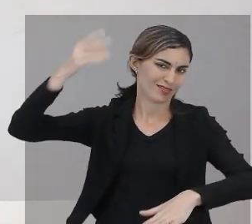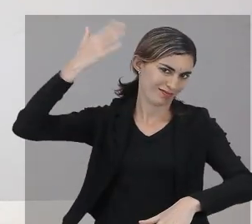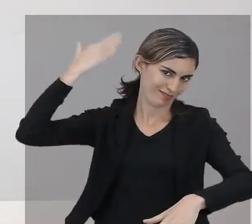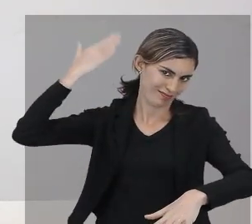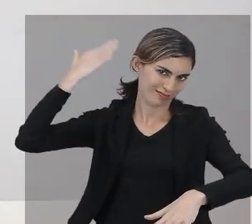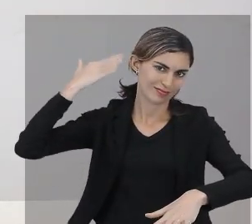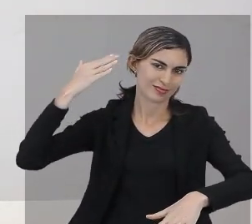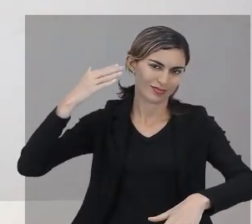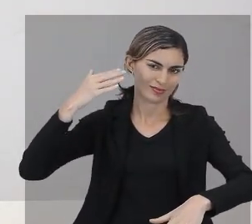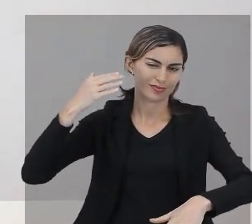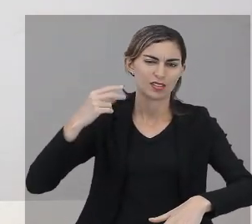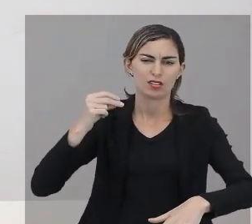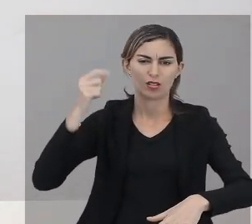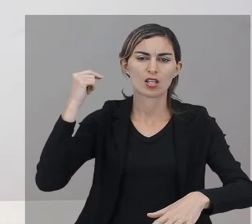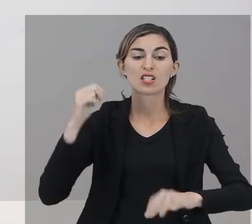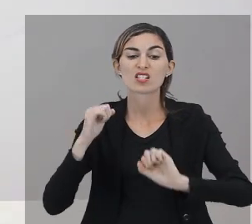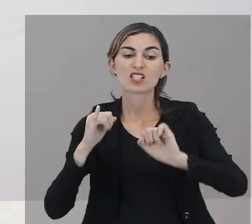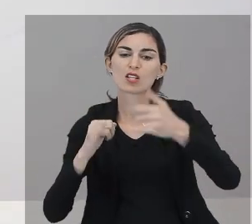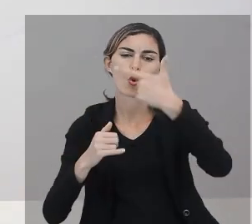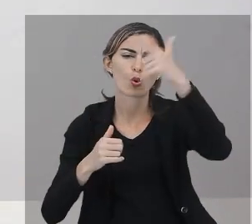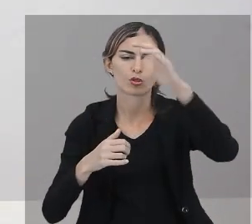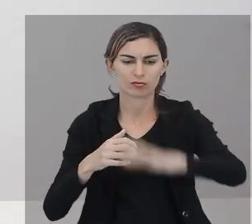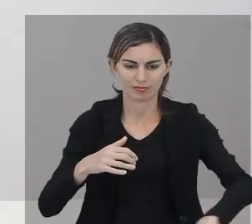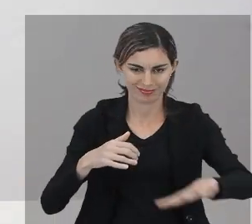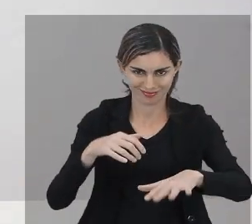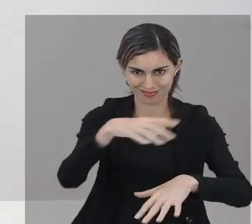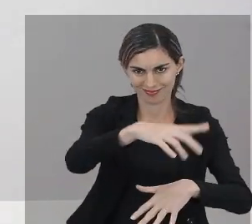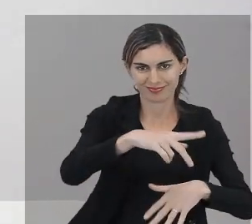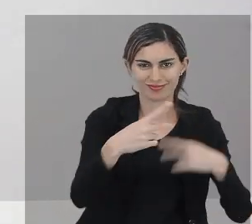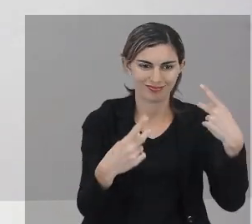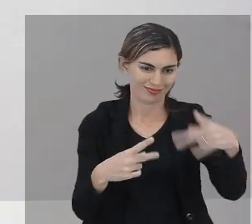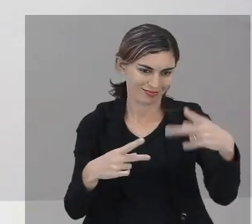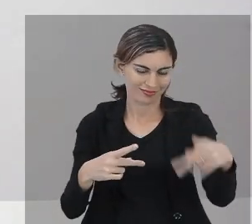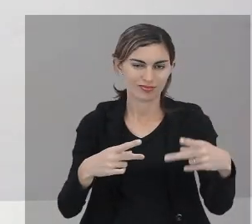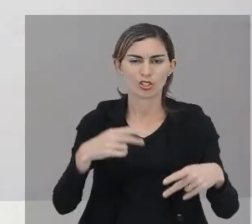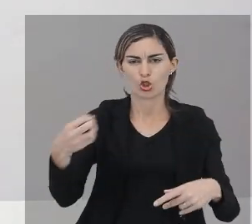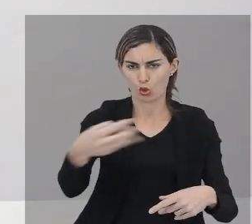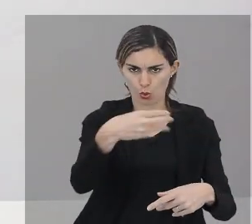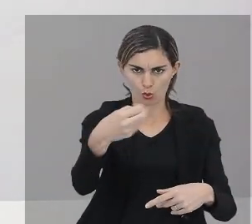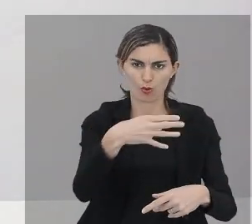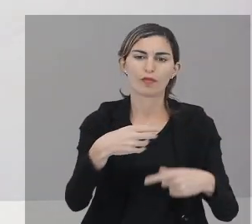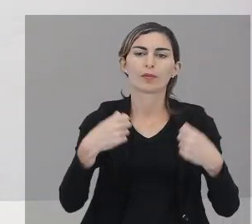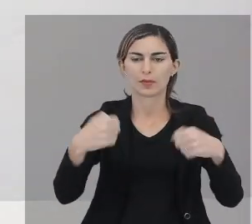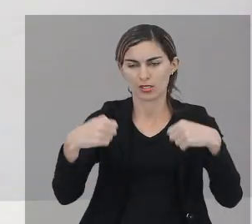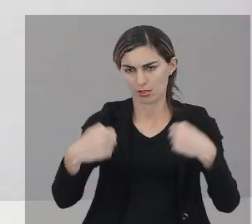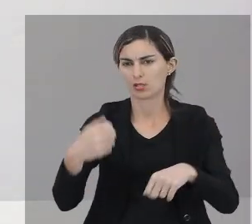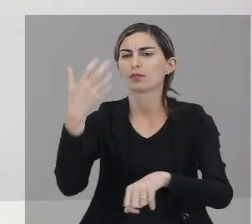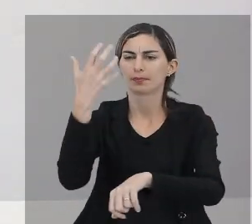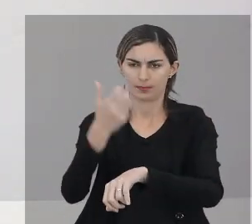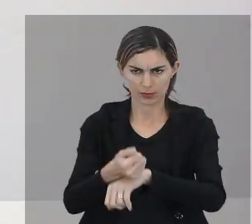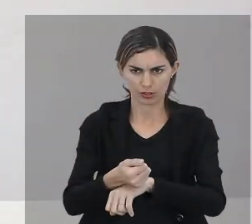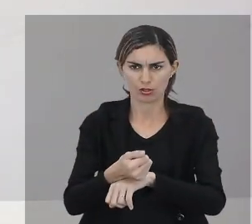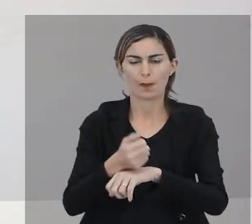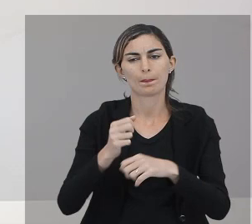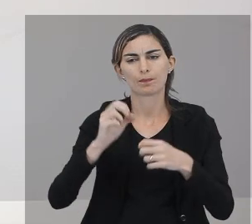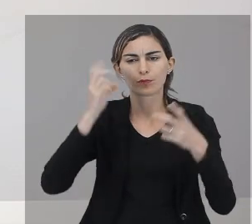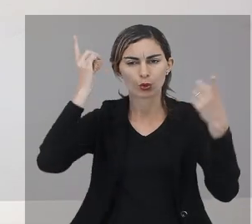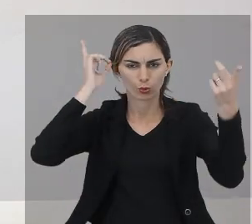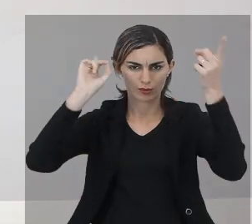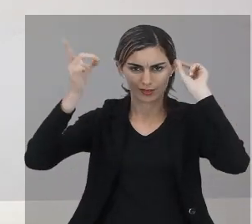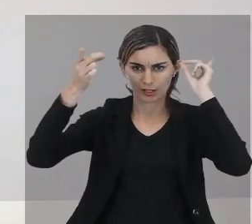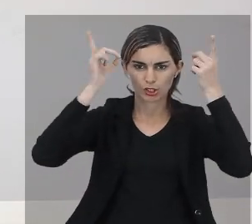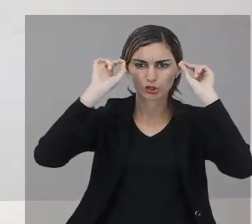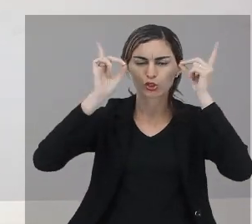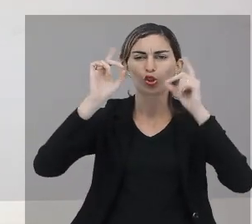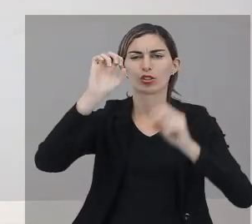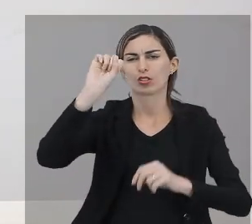precisamos baixar ele. Se vamos testar em um outro mais novo, também precisamos baixar essa imagem. O